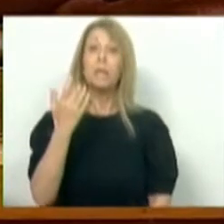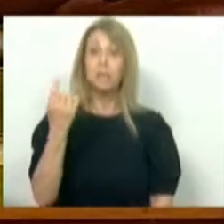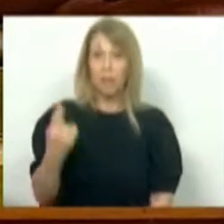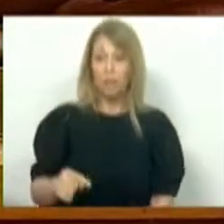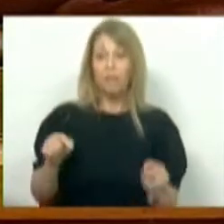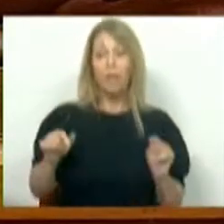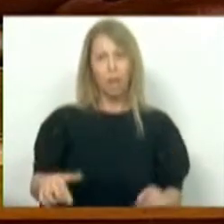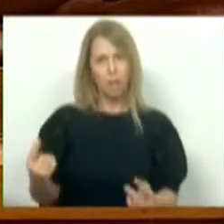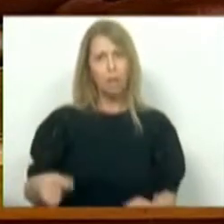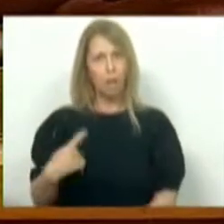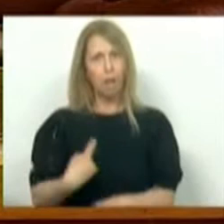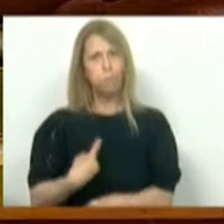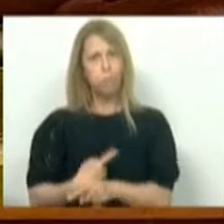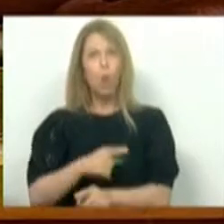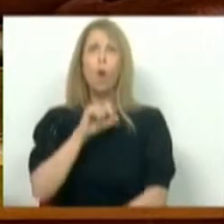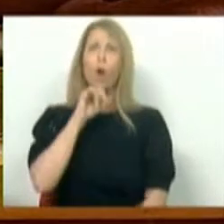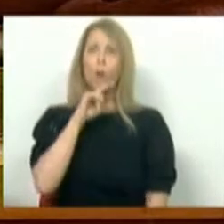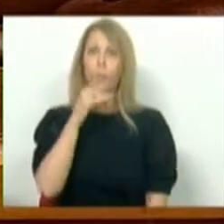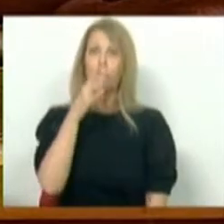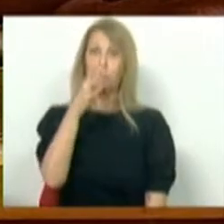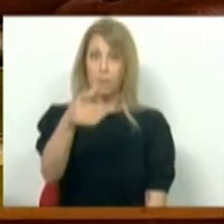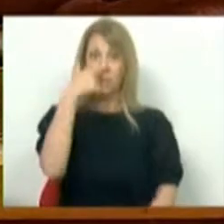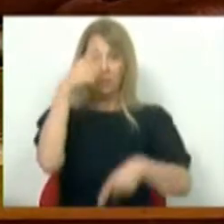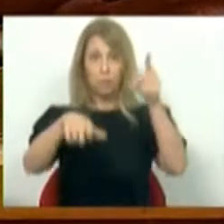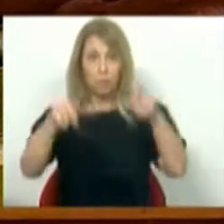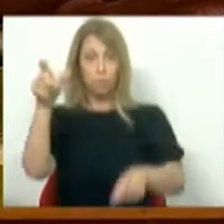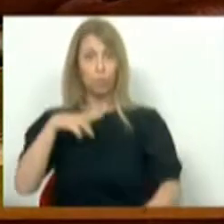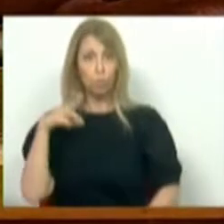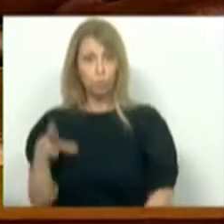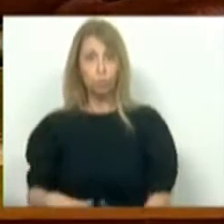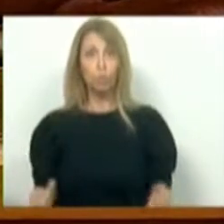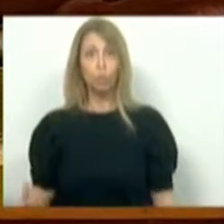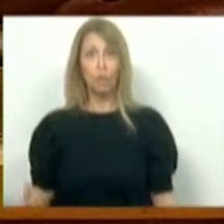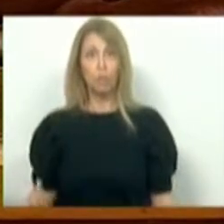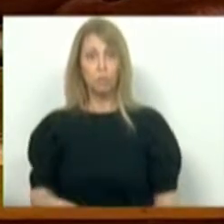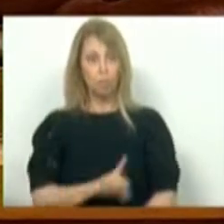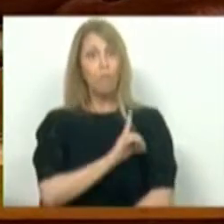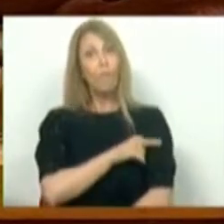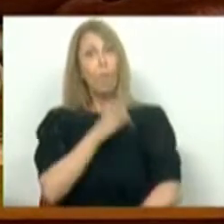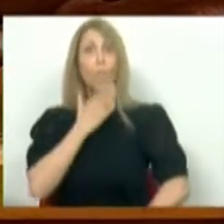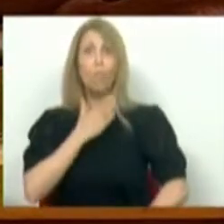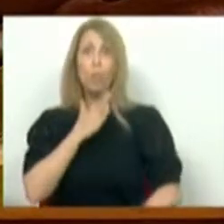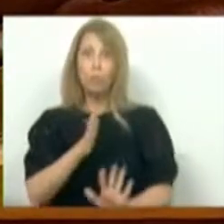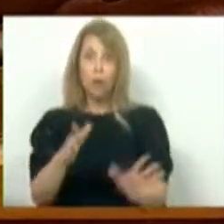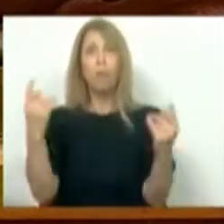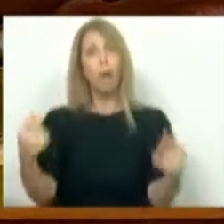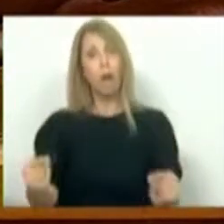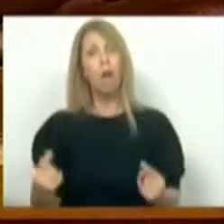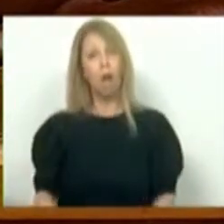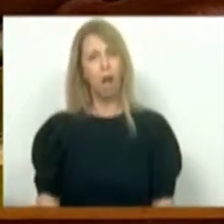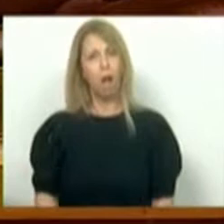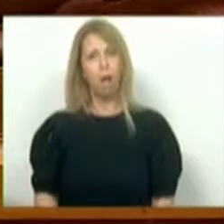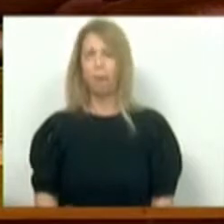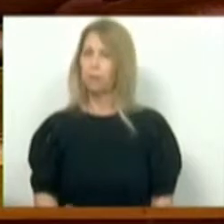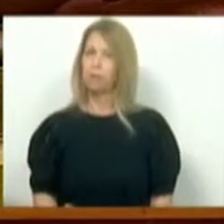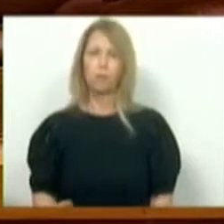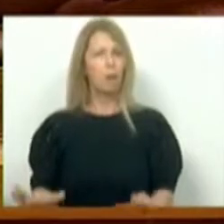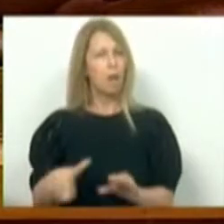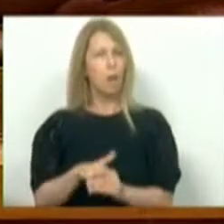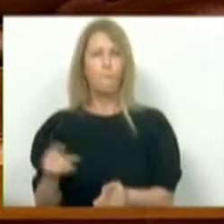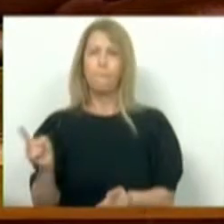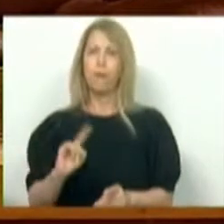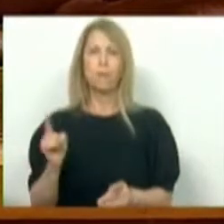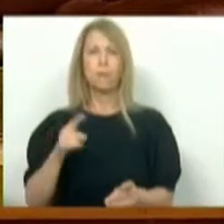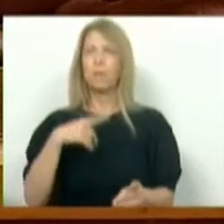ainda uma oportunidade para dizer aos portugueses que é uma força moderada e que não compactua com as